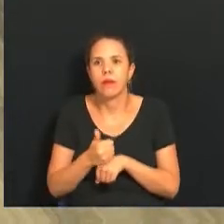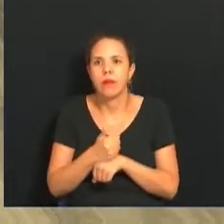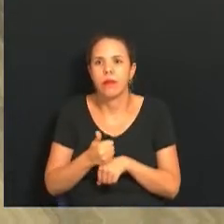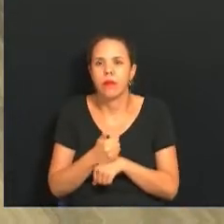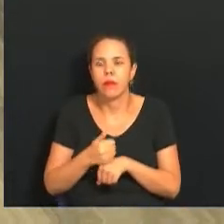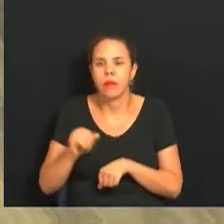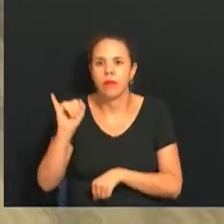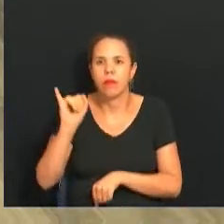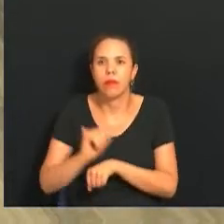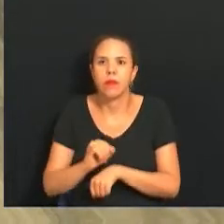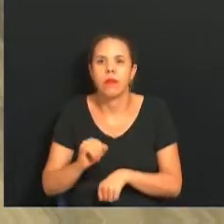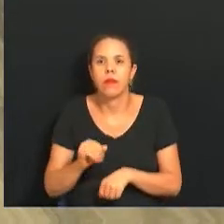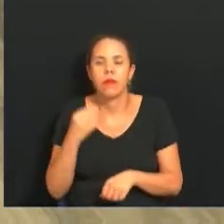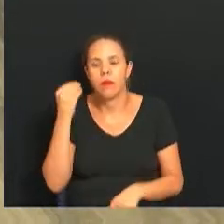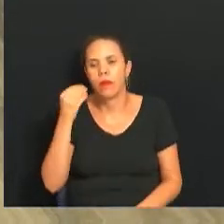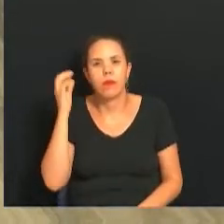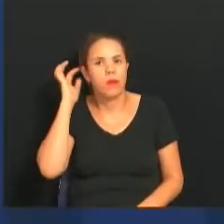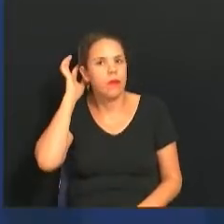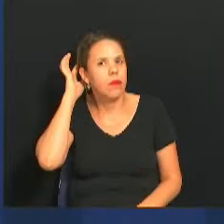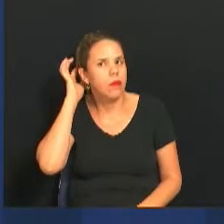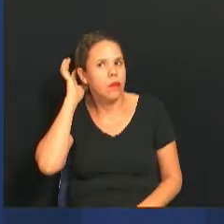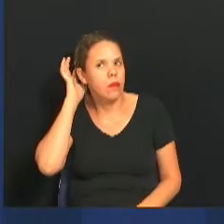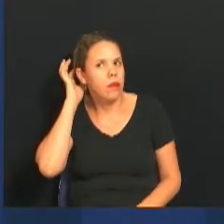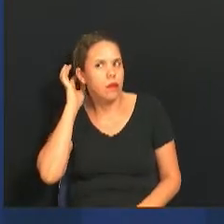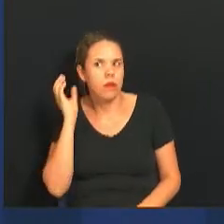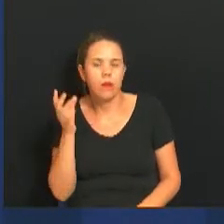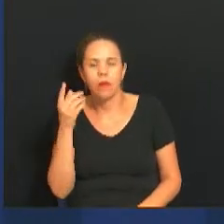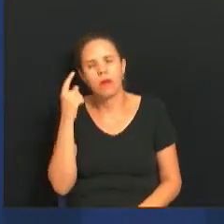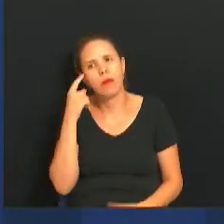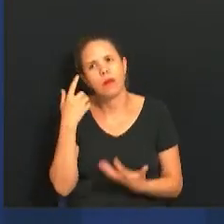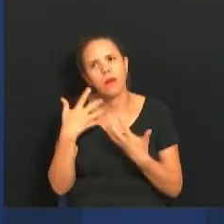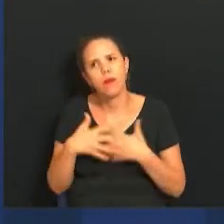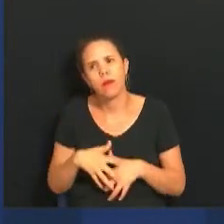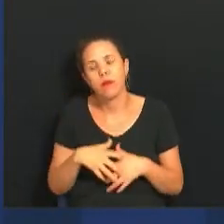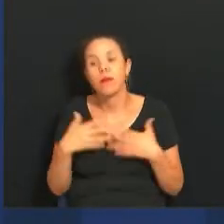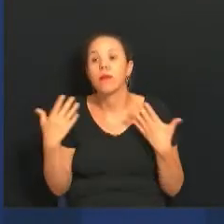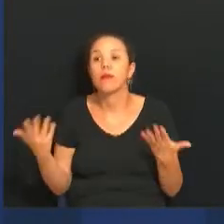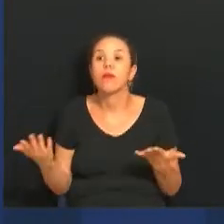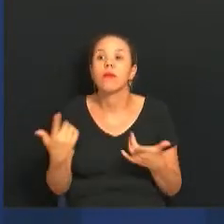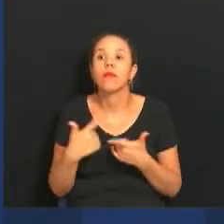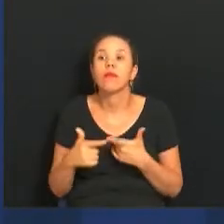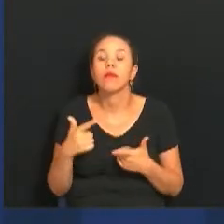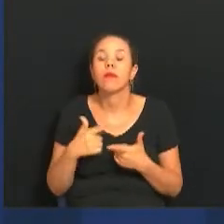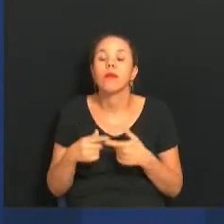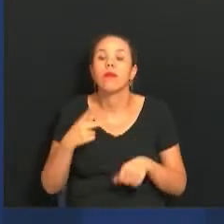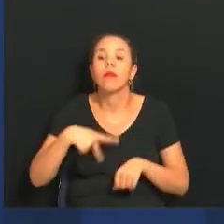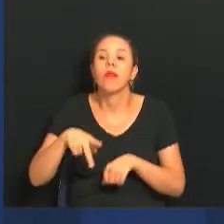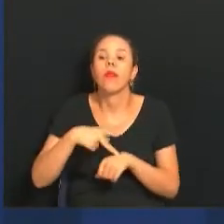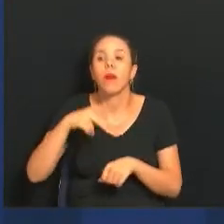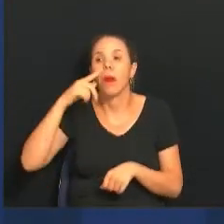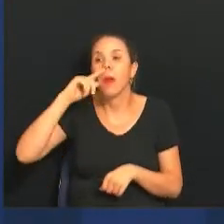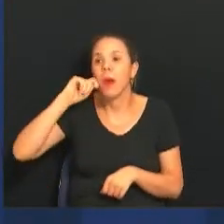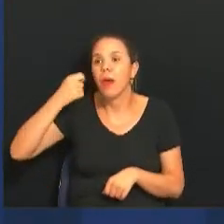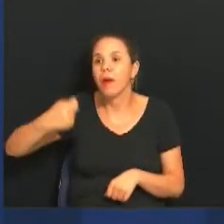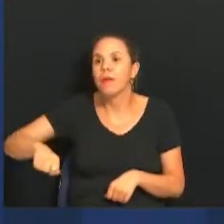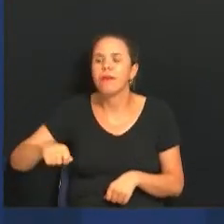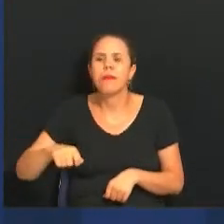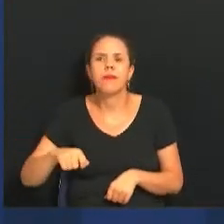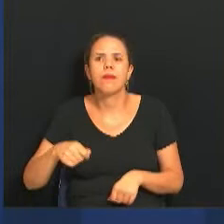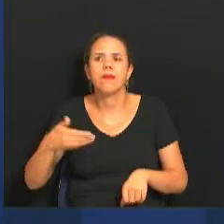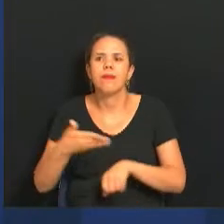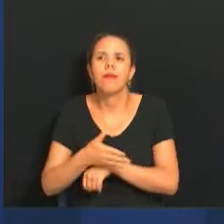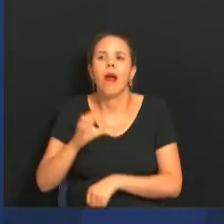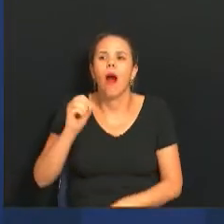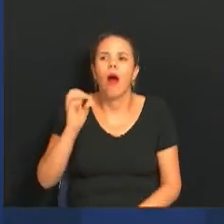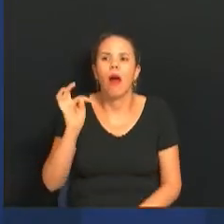internacionais. Gustavo, para quem está nos acompanhando e pode estar pensando, tá, mas caso a Ucrânia ela faça parte da OTAN, isso é